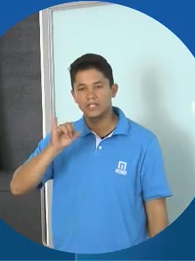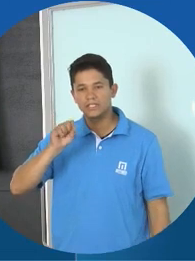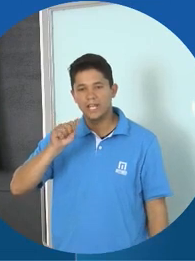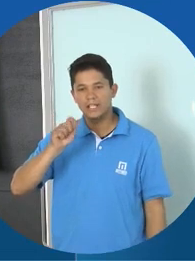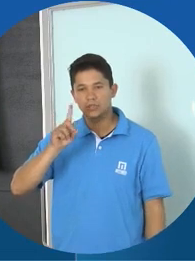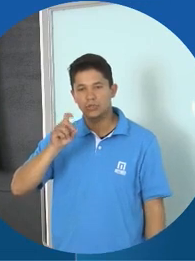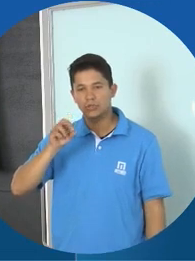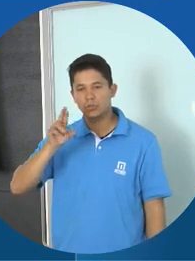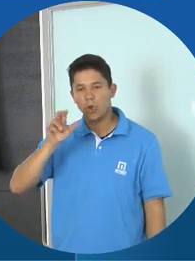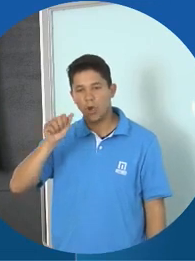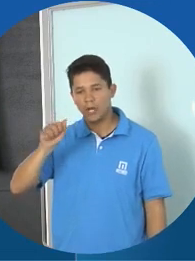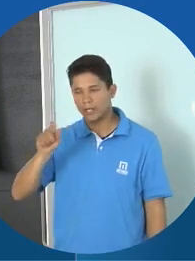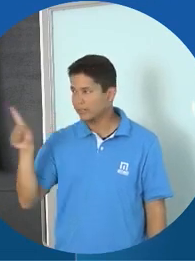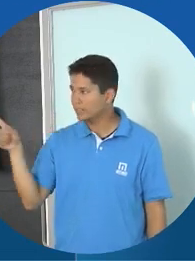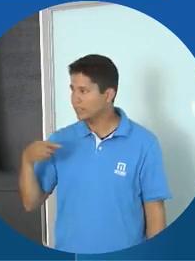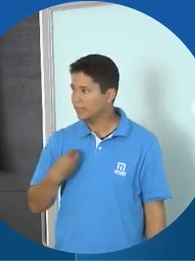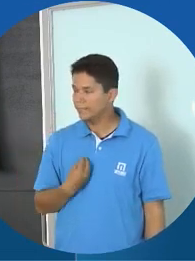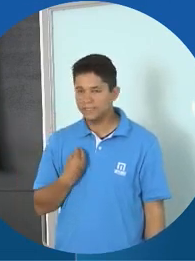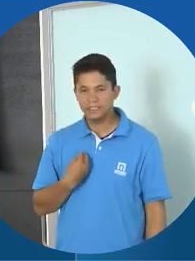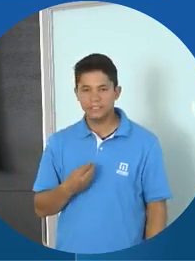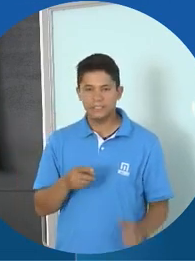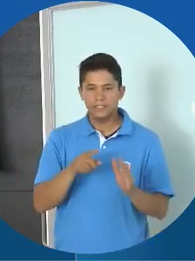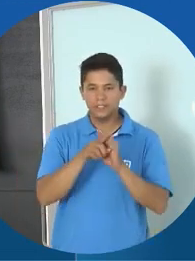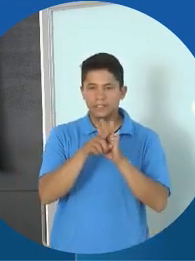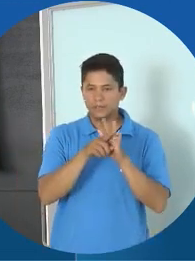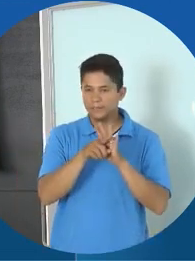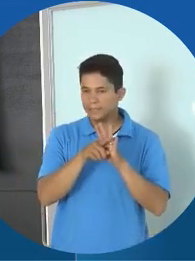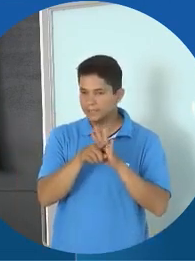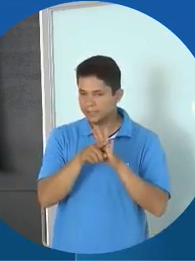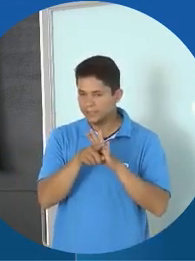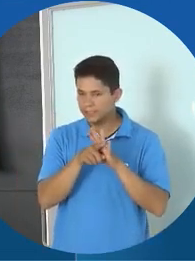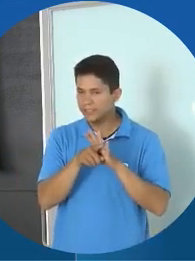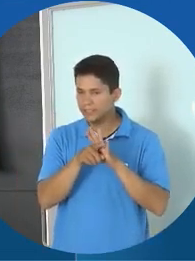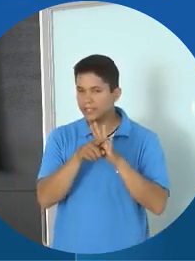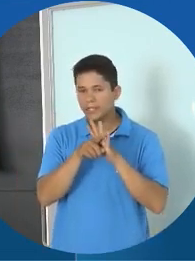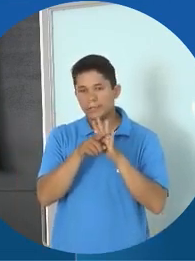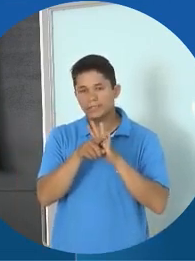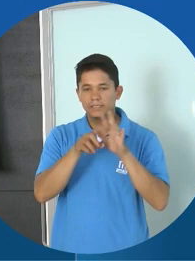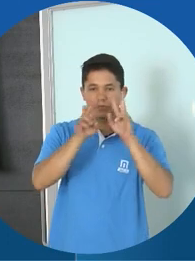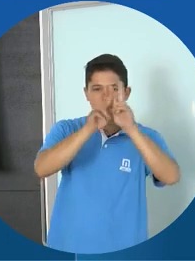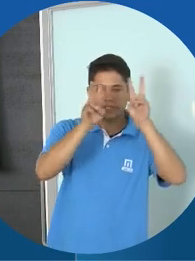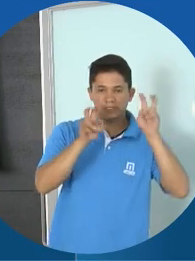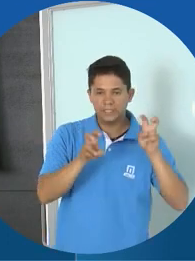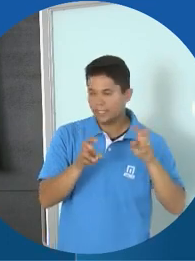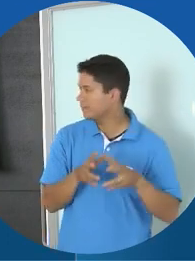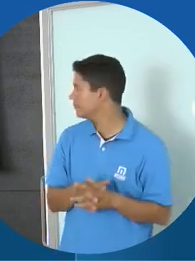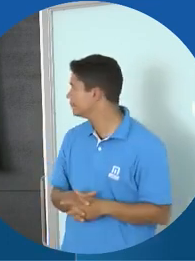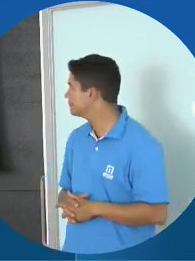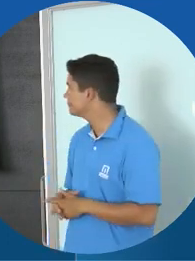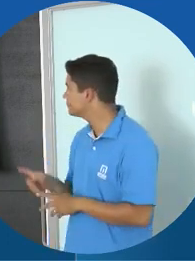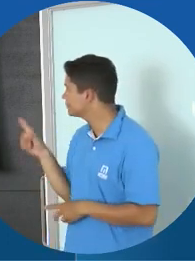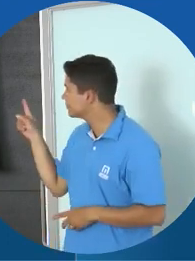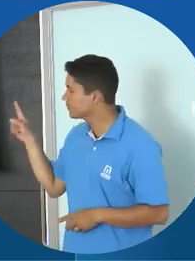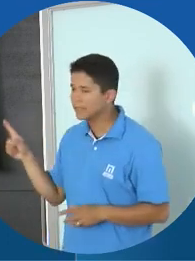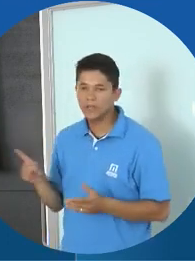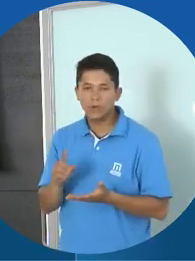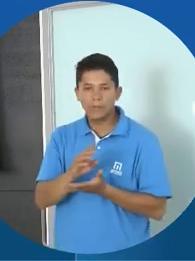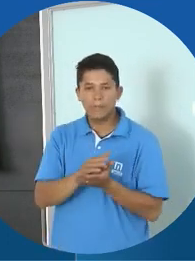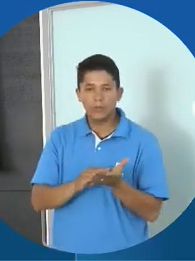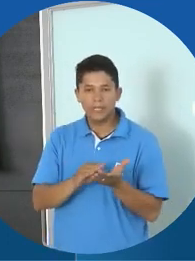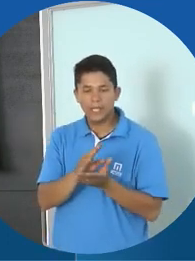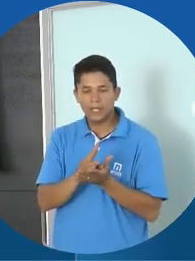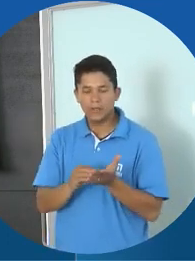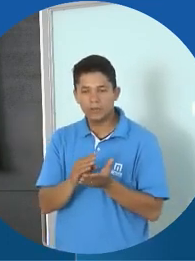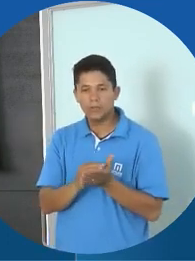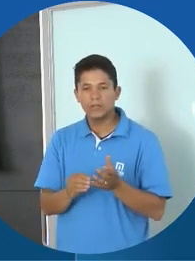Lavras sobre esse tema aqui de software para desenvolver esse modelo que representaria os estados de